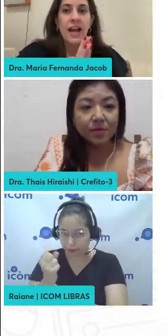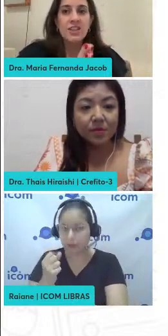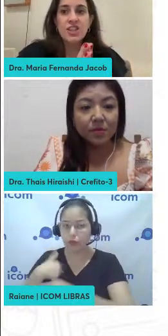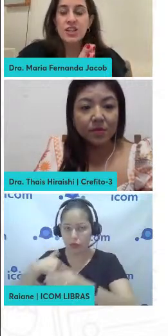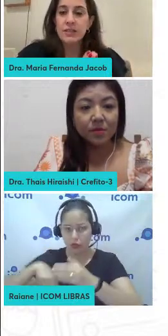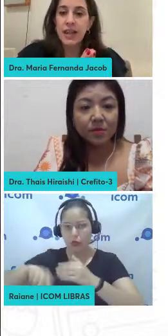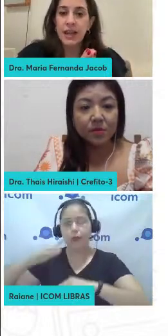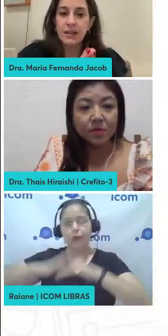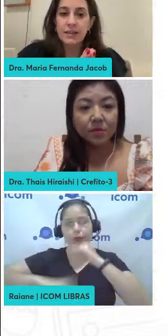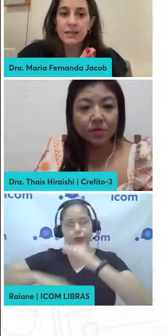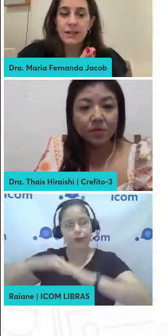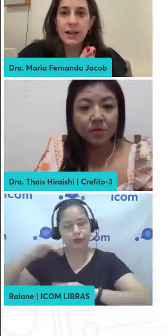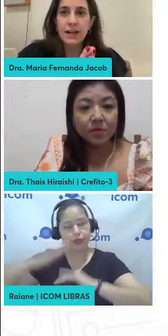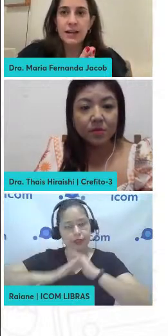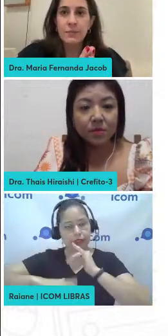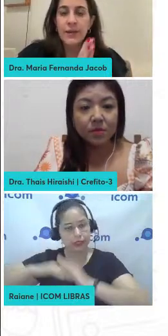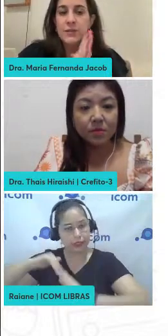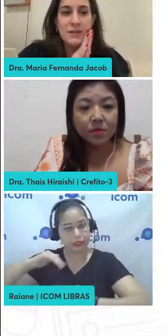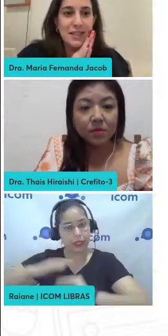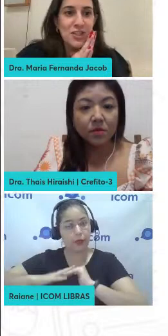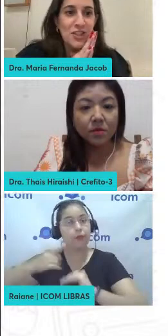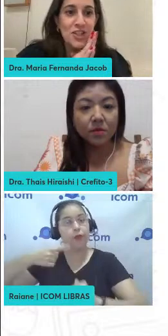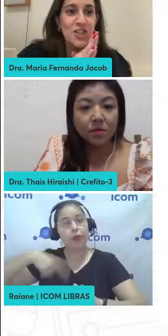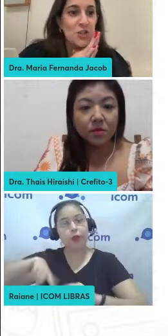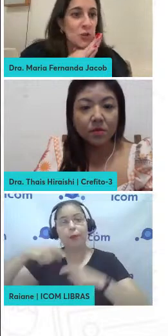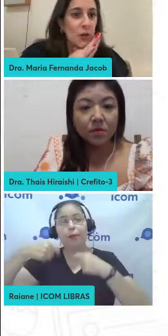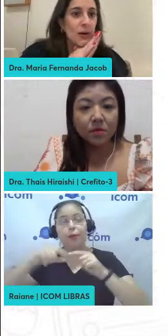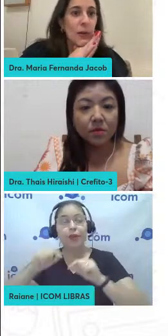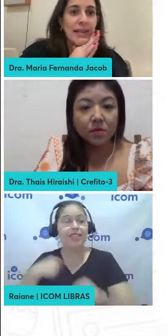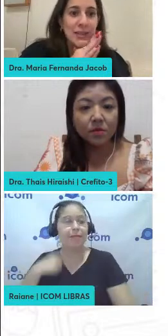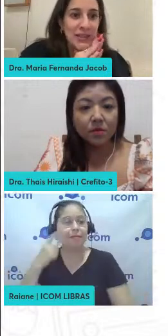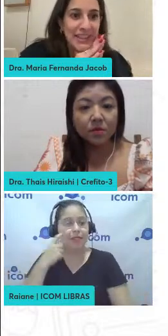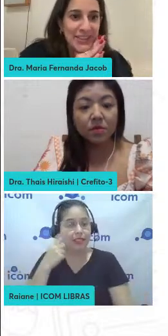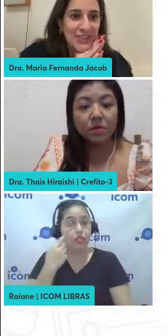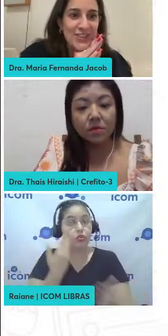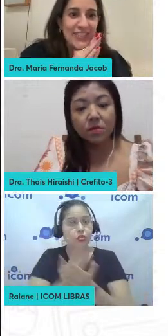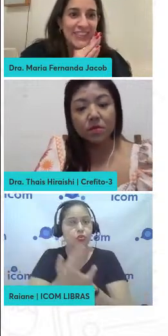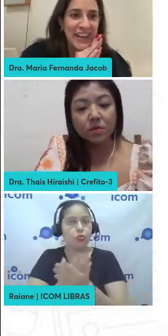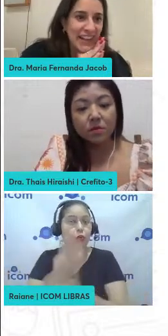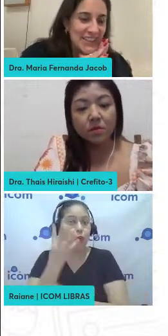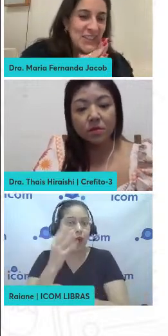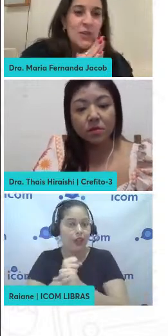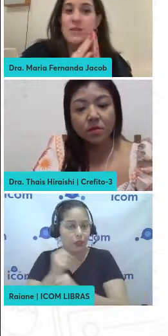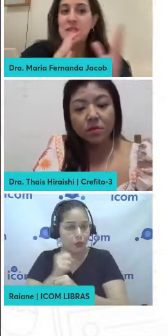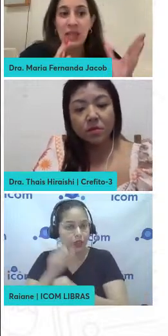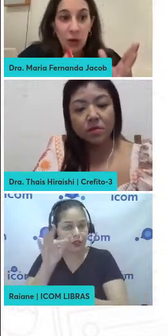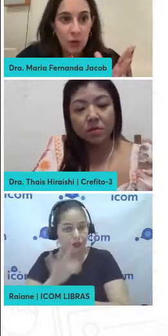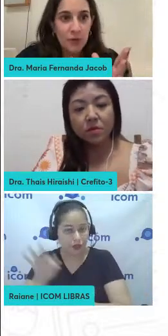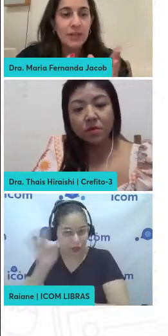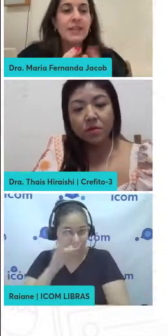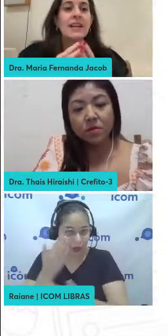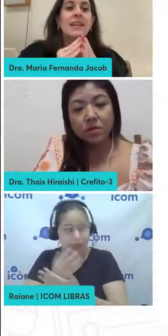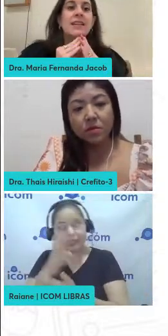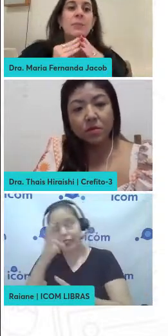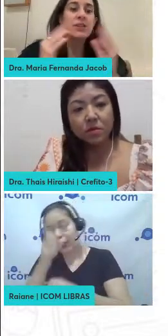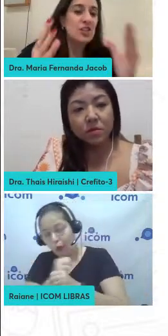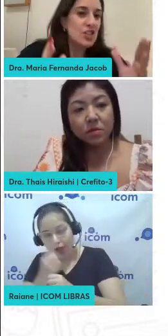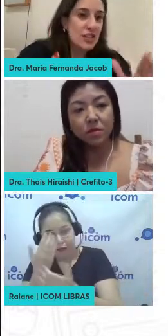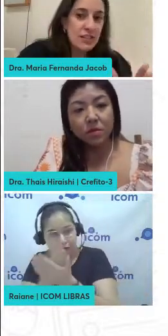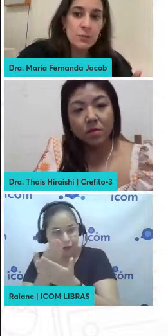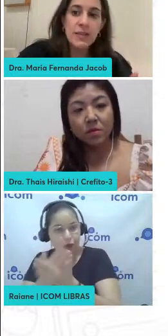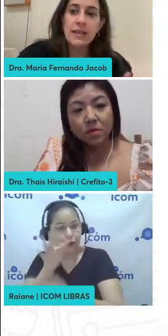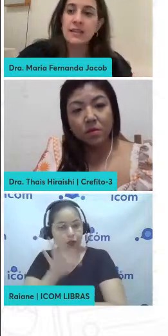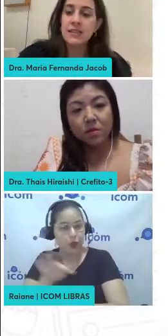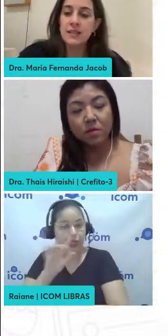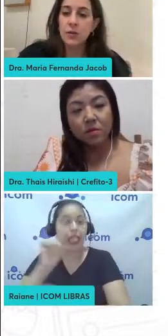profissão, a gente tem. Pensa o seguinte, gente, a gente estudou 4 anos de faculdade, 5, depois a